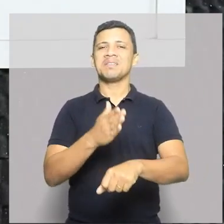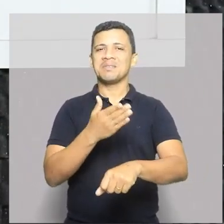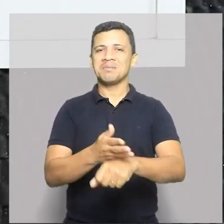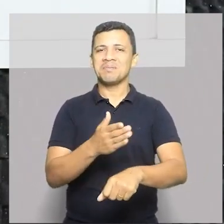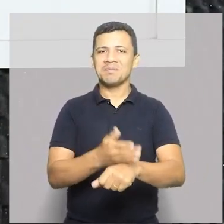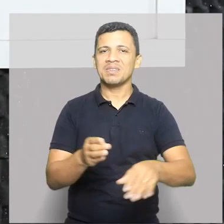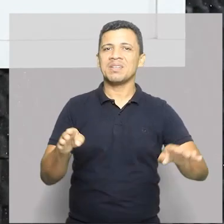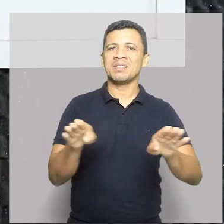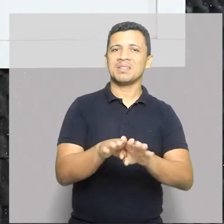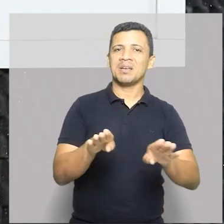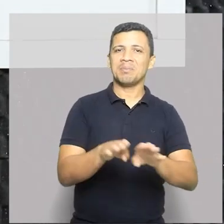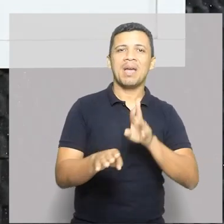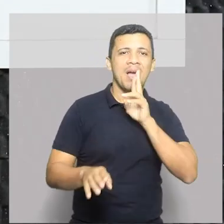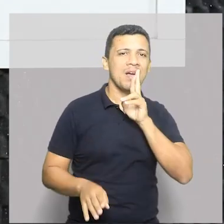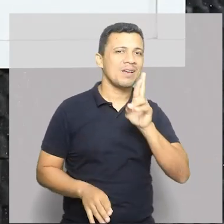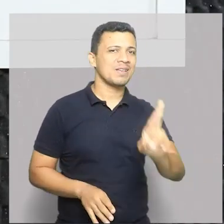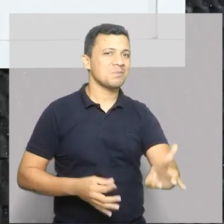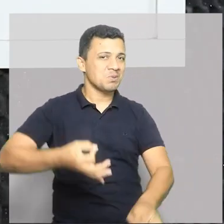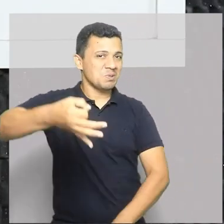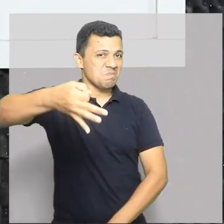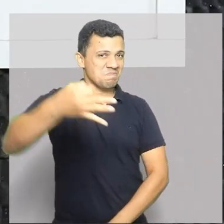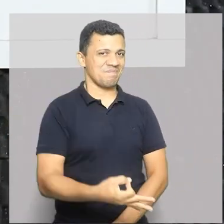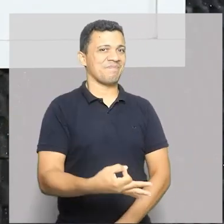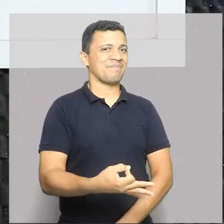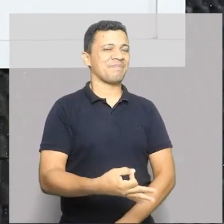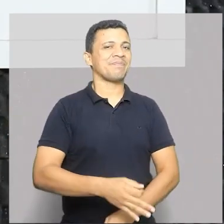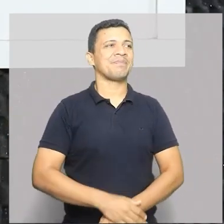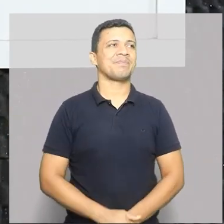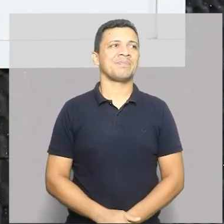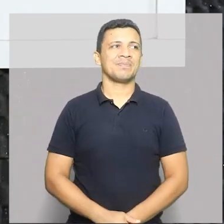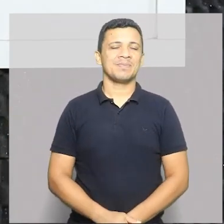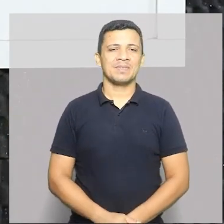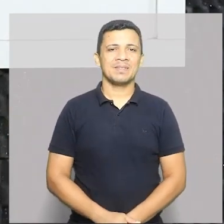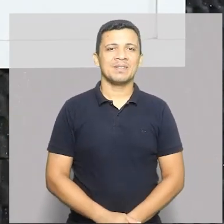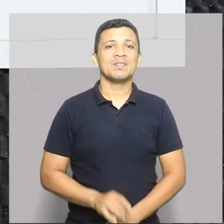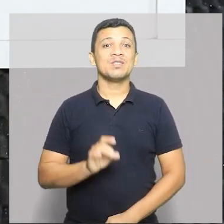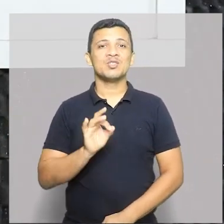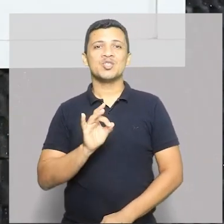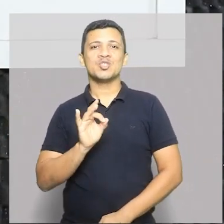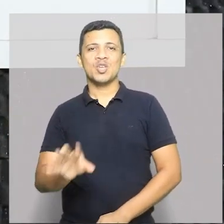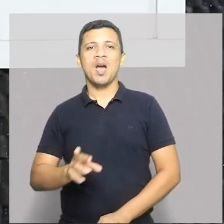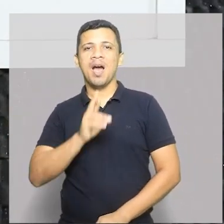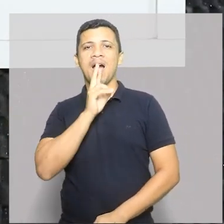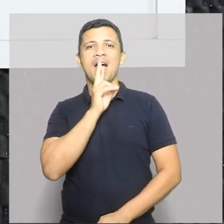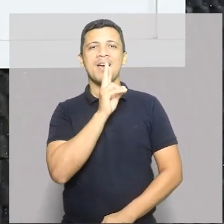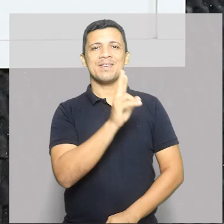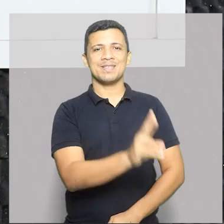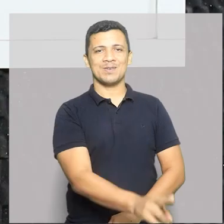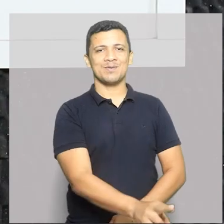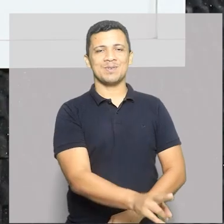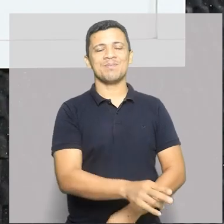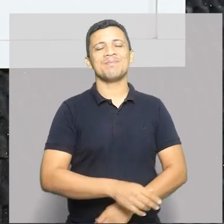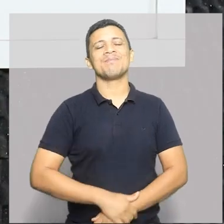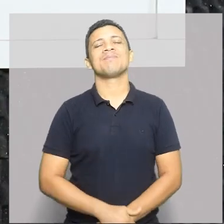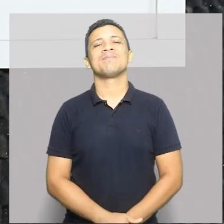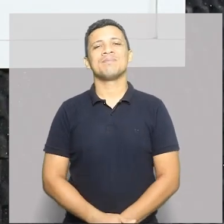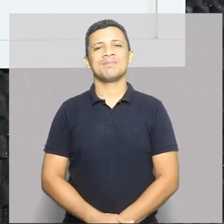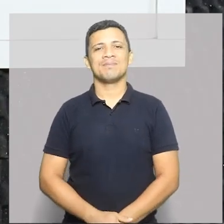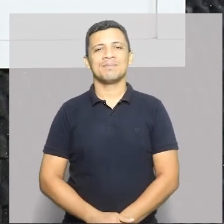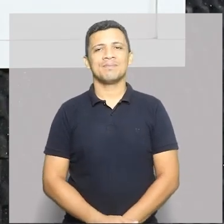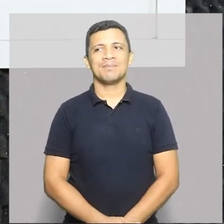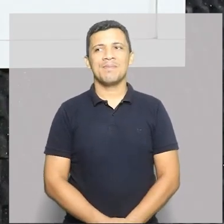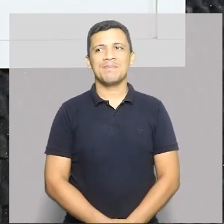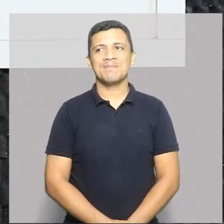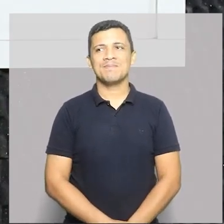consequentemente, gabaritar as nossas questões, tá? Então, hoje é somente o processo de resolução, tá, de